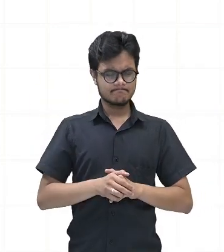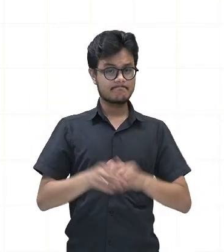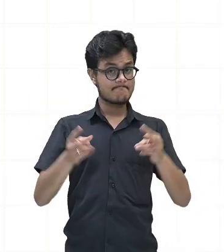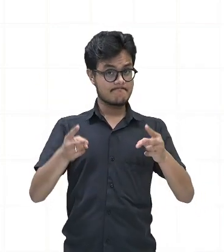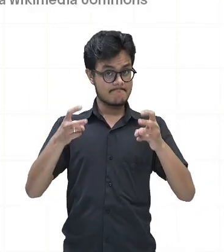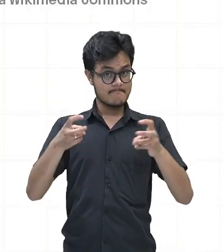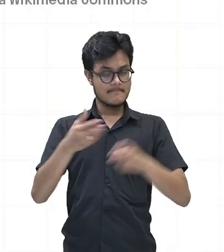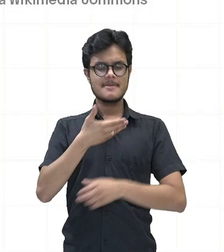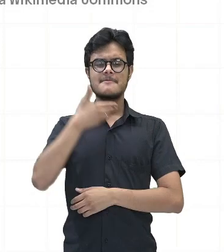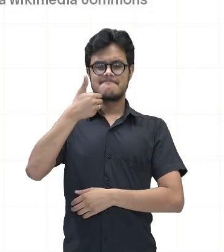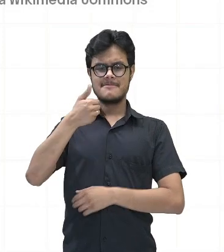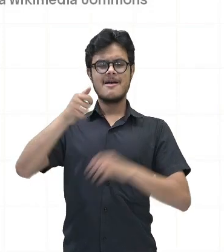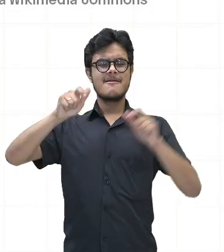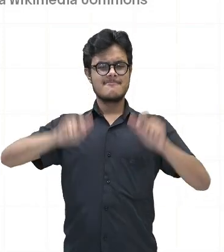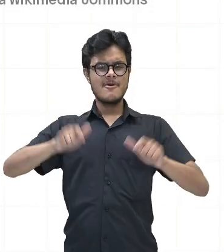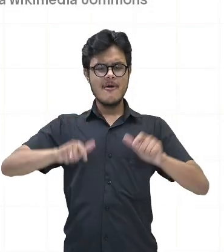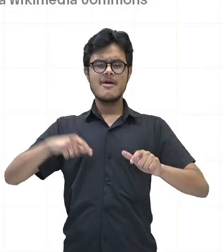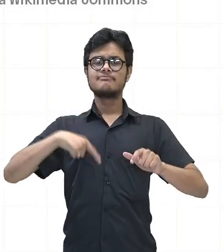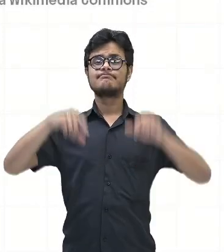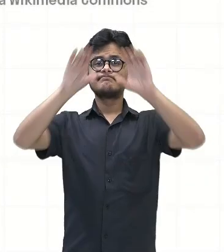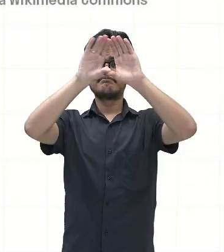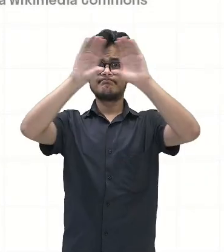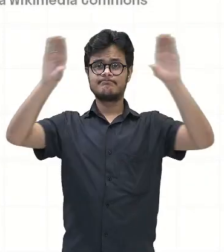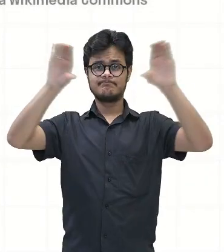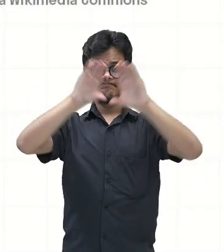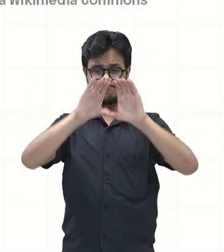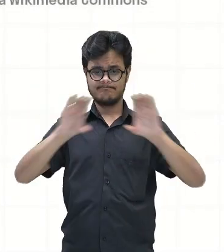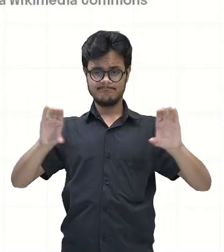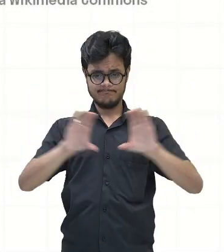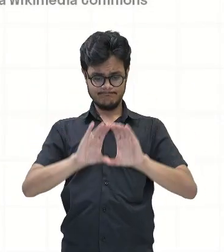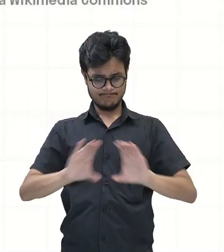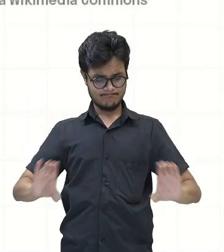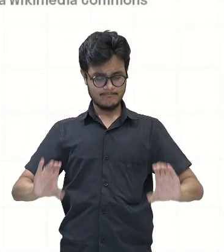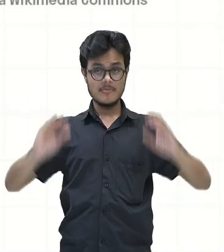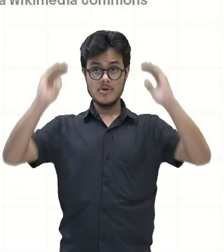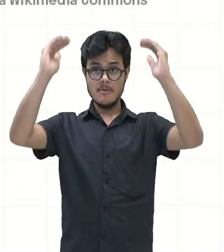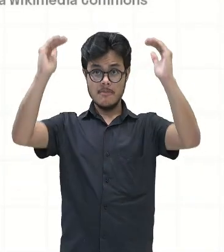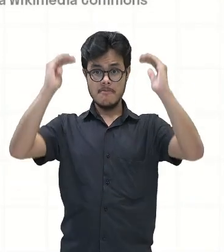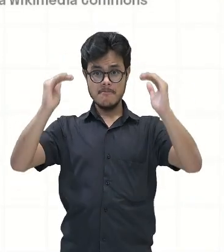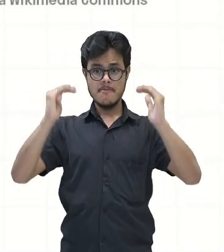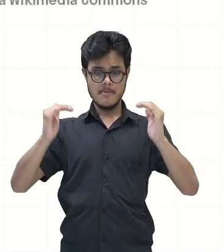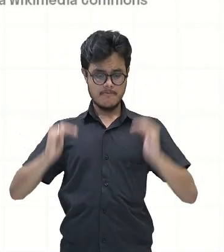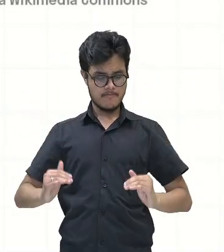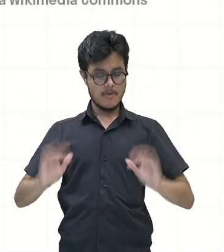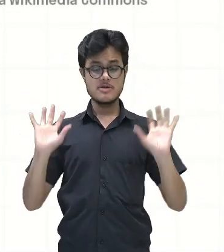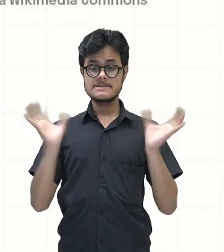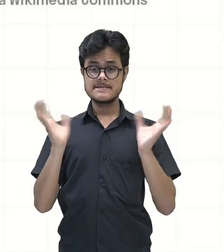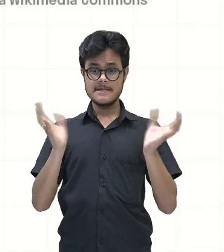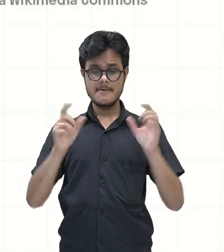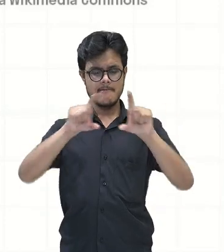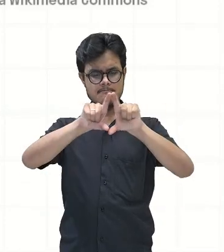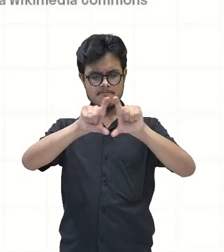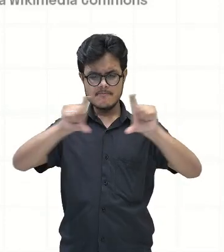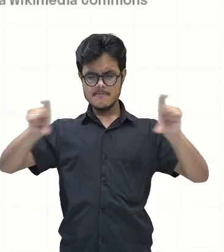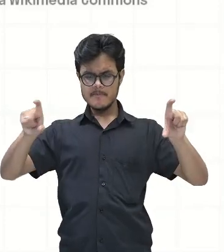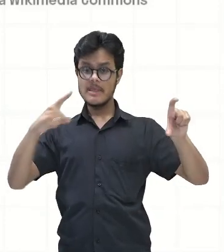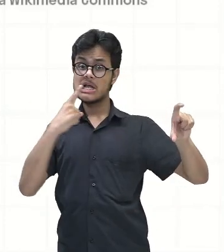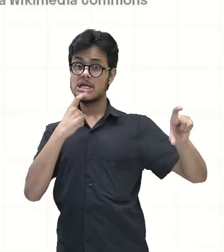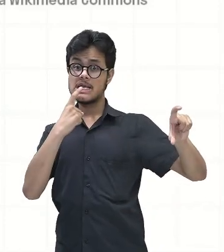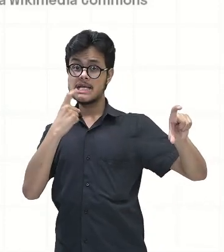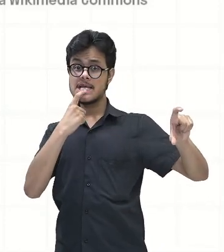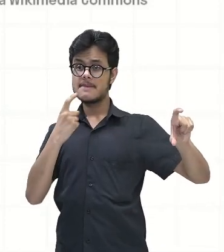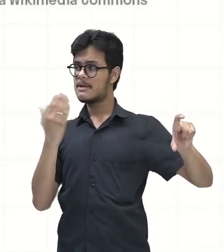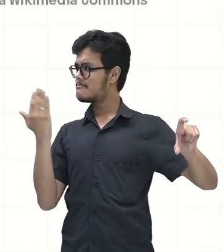melhor essa localização do território brasileiro, né? Então, essa faixa vermelha indicada no mapa,